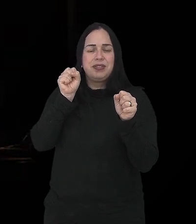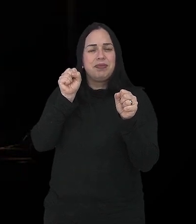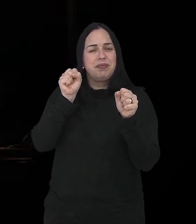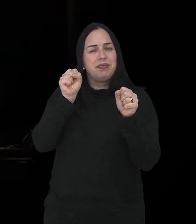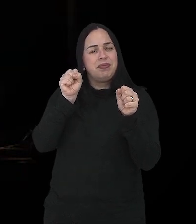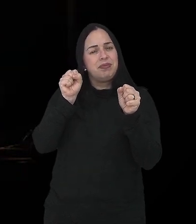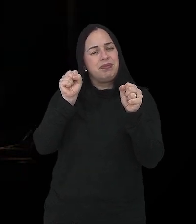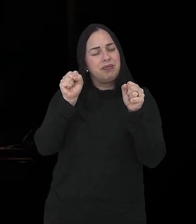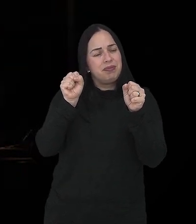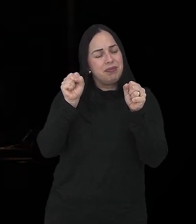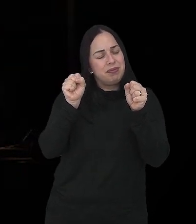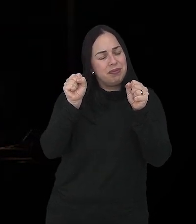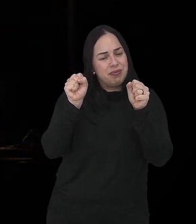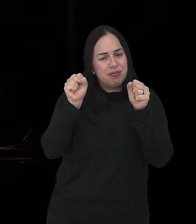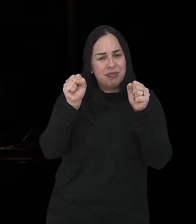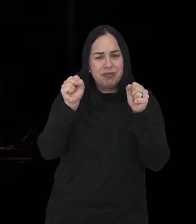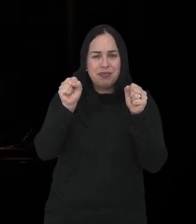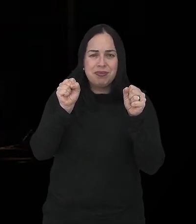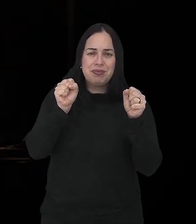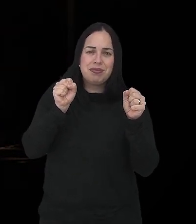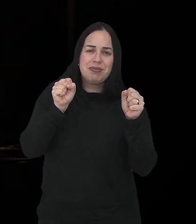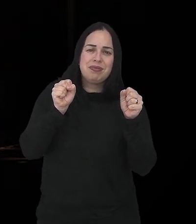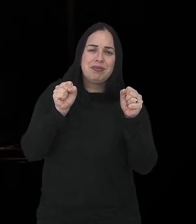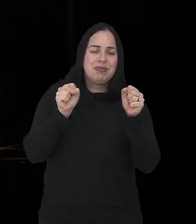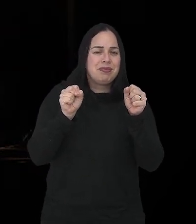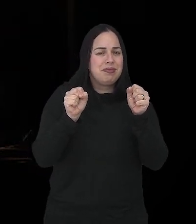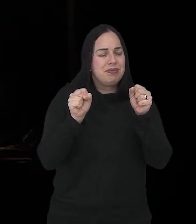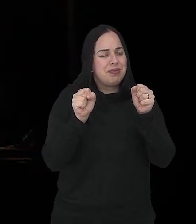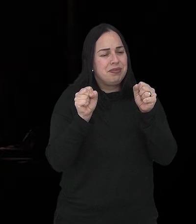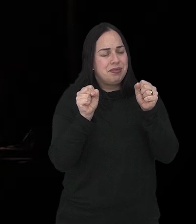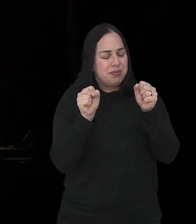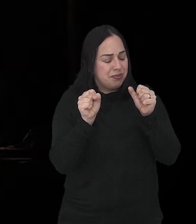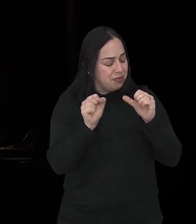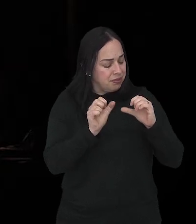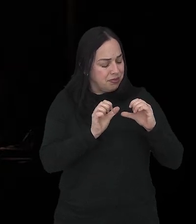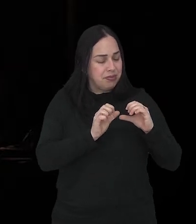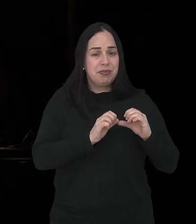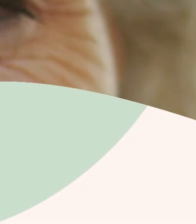A lata só cerca, não leva.